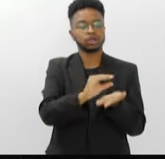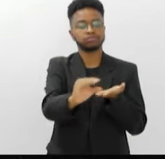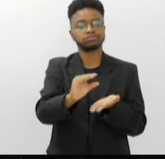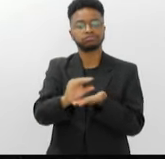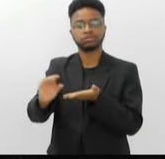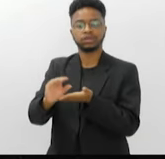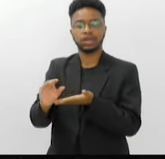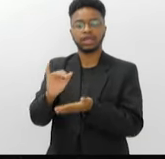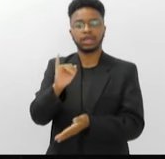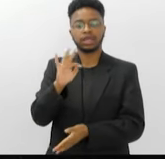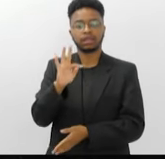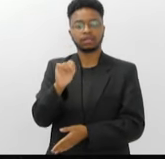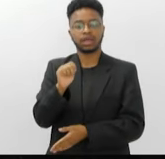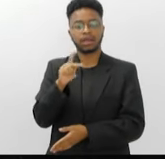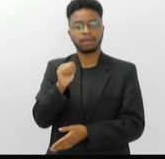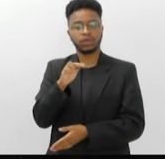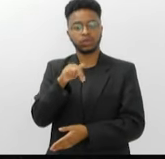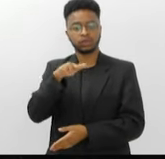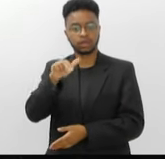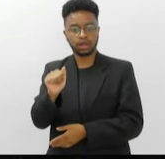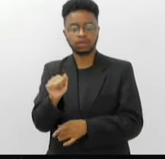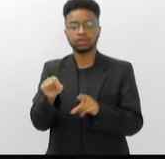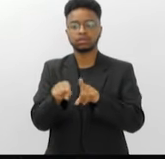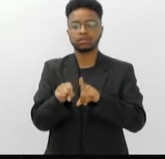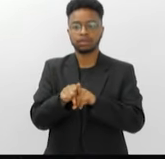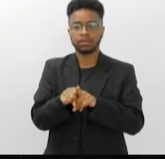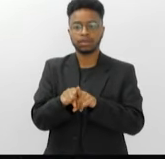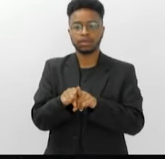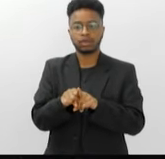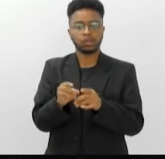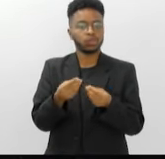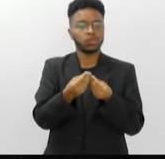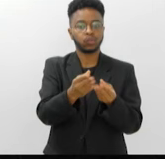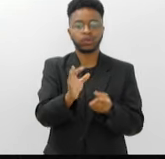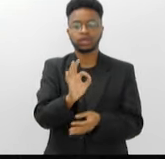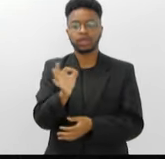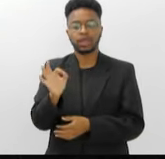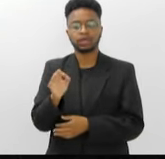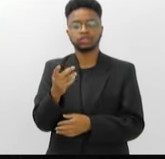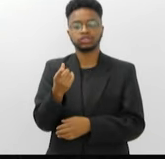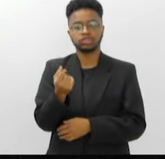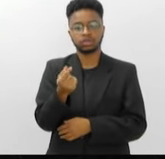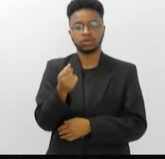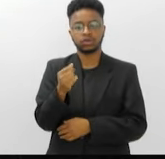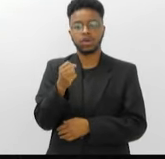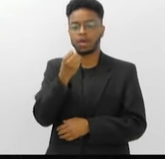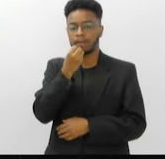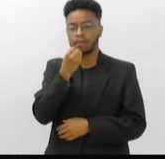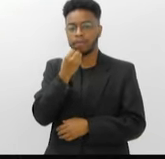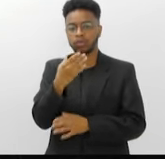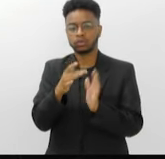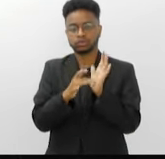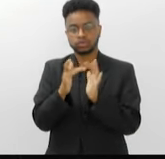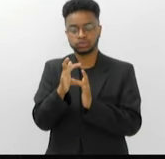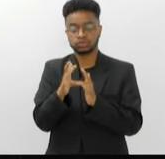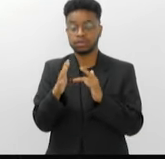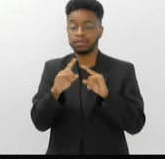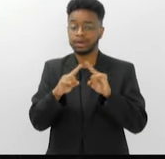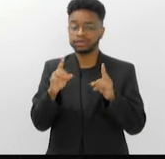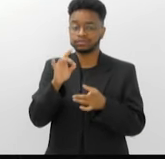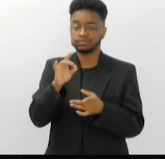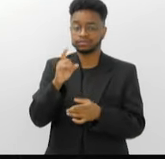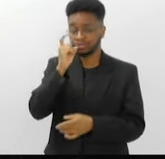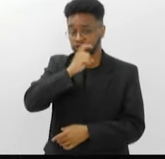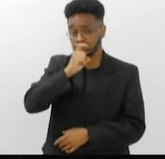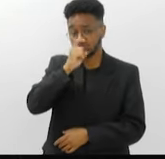Itaperuna, de estar enviando recursos para Bom Jesus e Itabapuana, no Hospital São Vicente de Paula, o que é uma grande